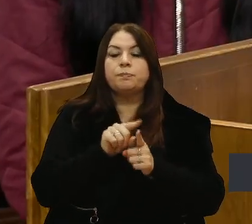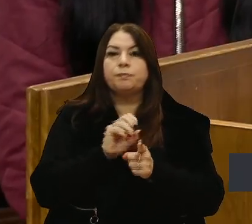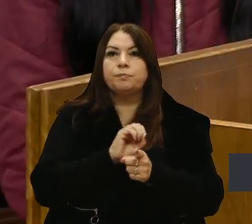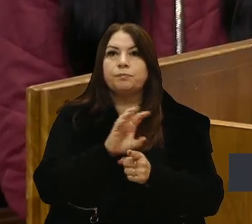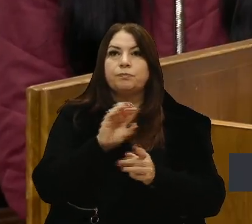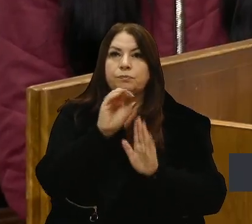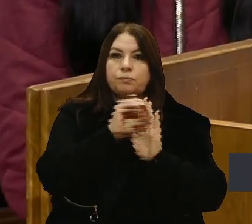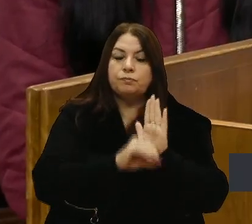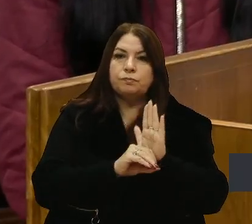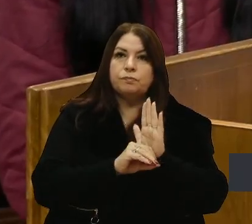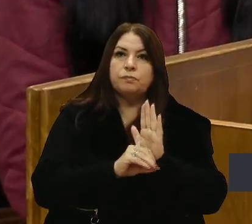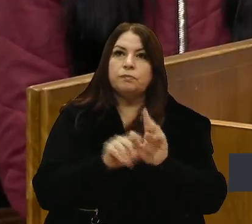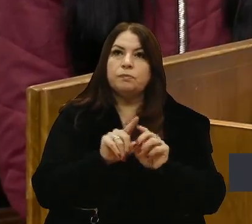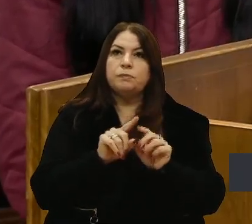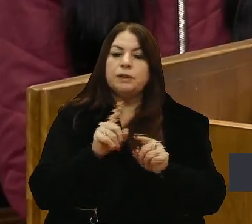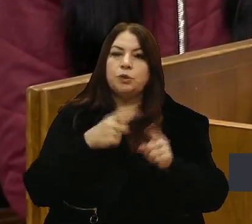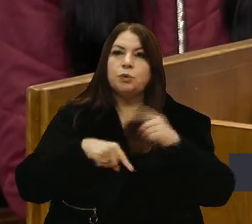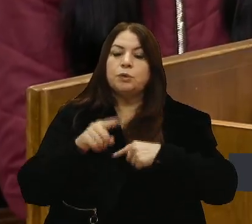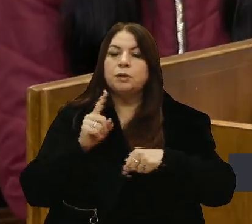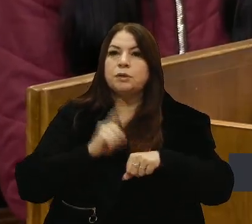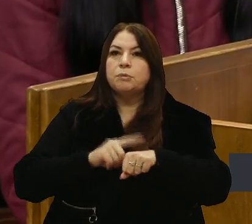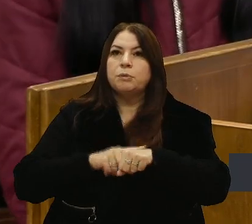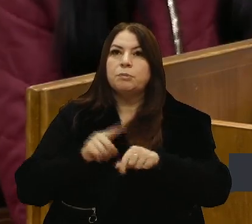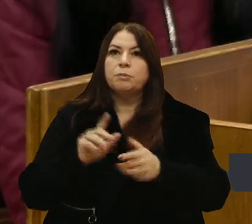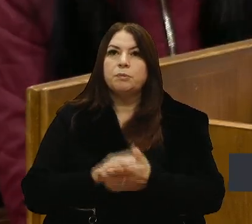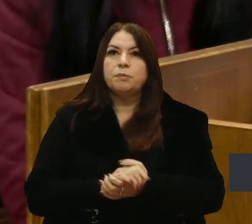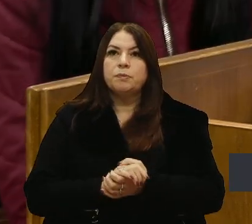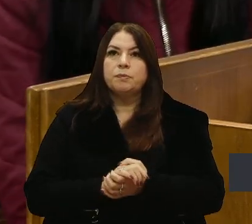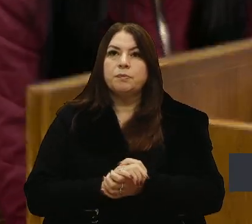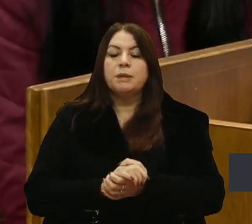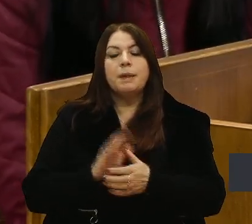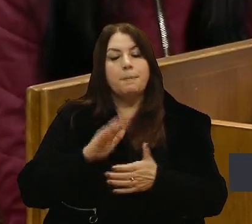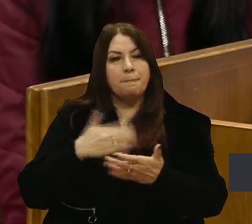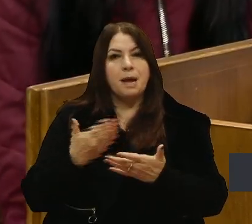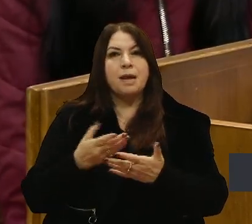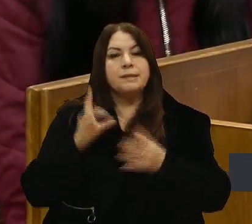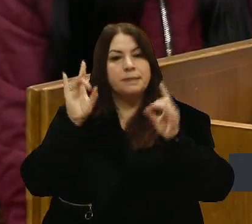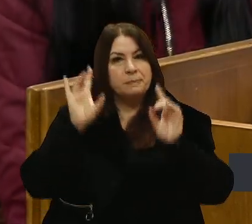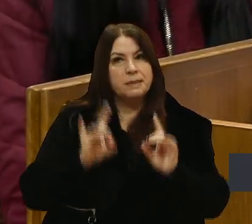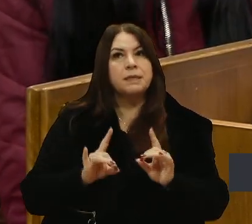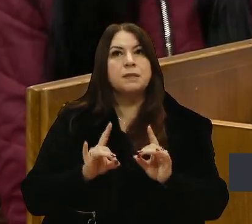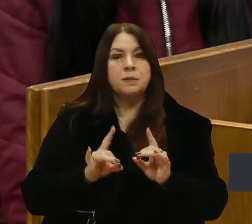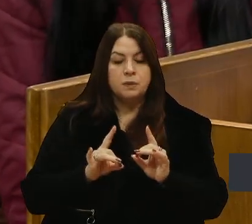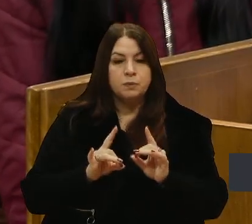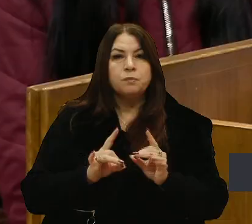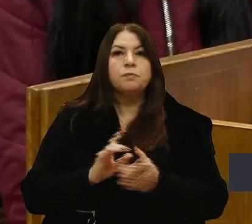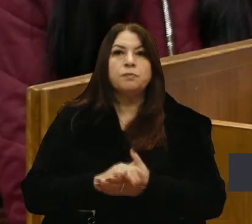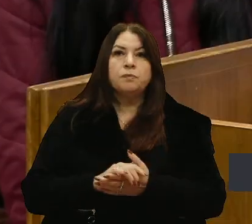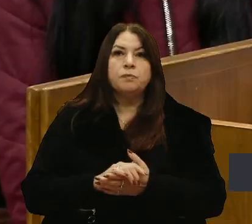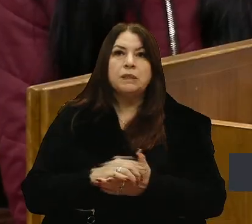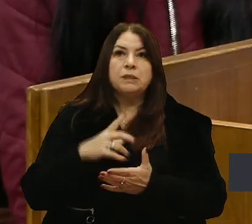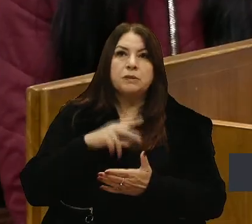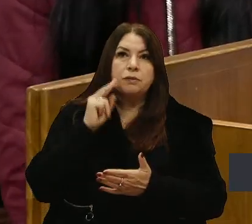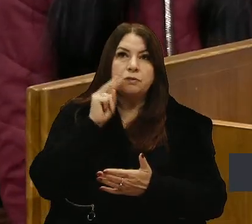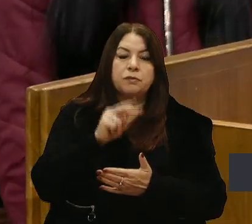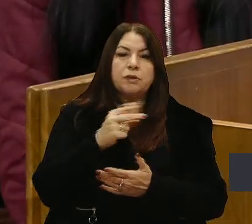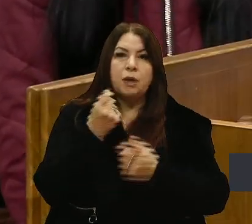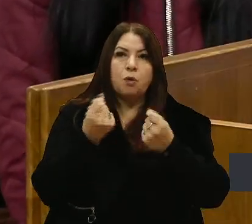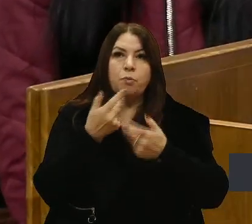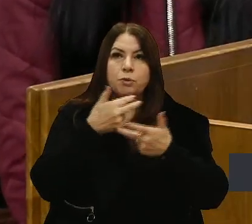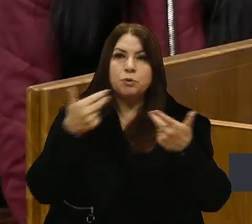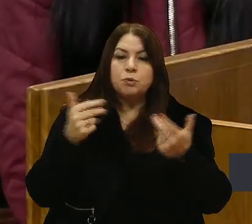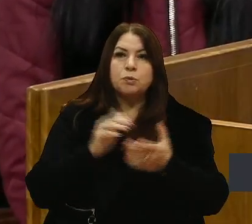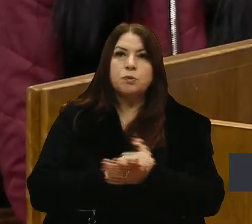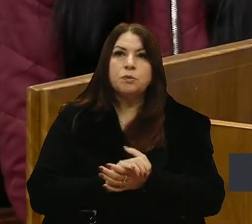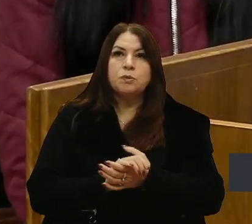por ofício, para tornar esse momento ainda mais especial, tendo em vista que algumas